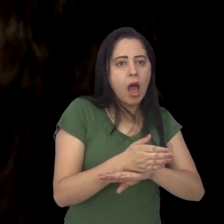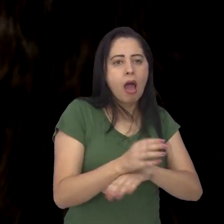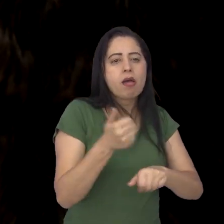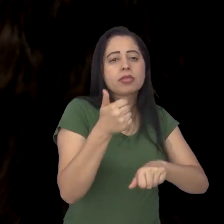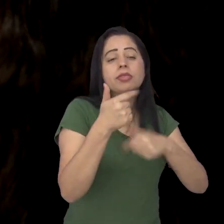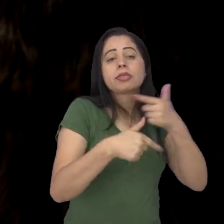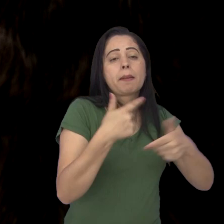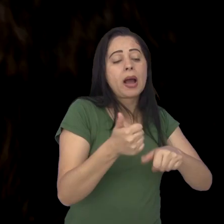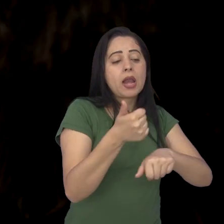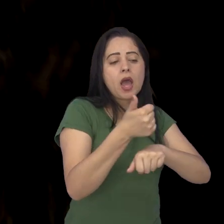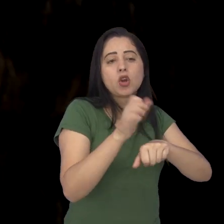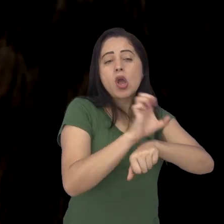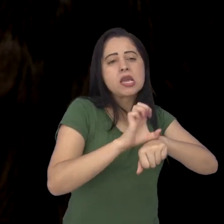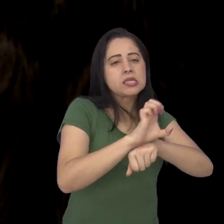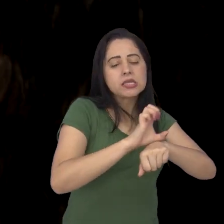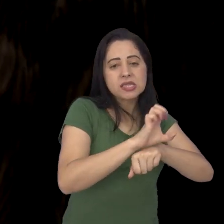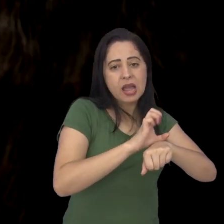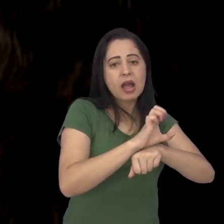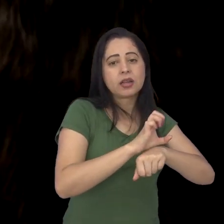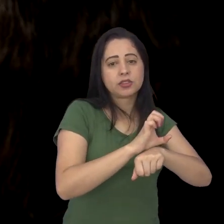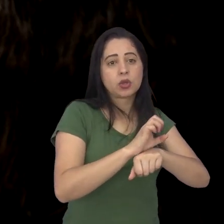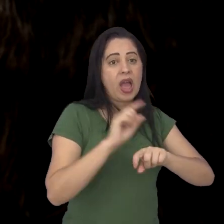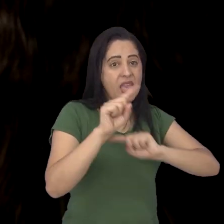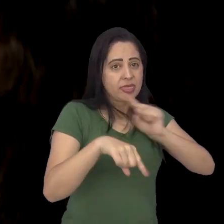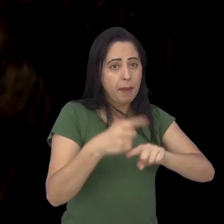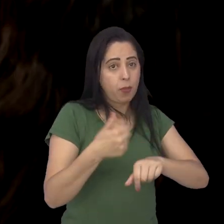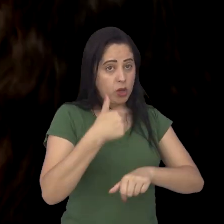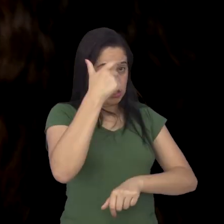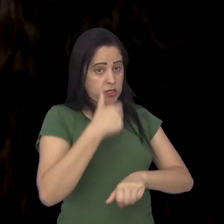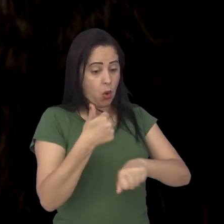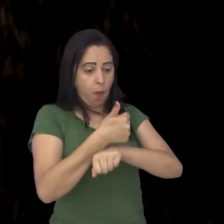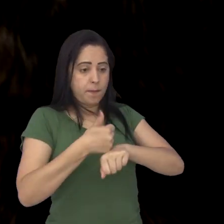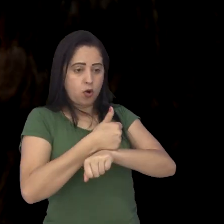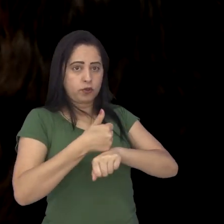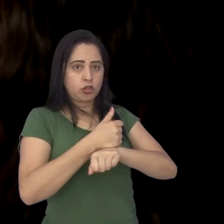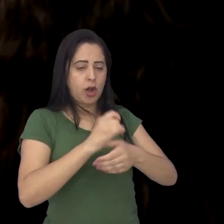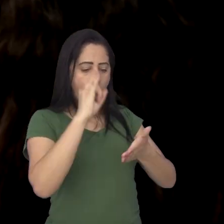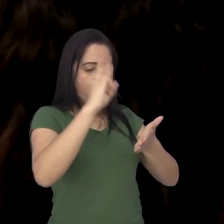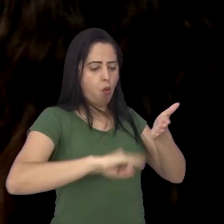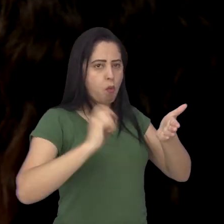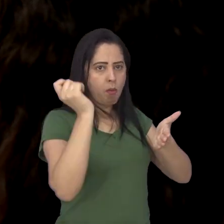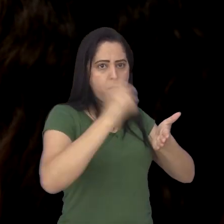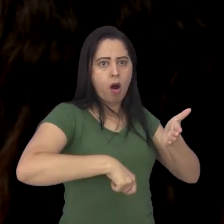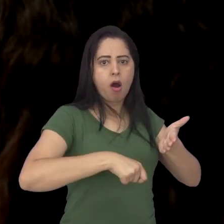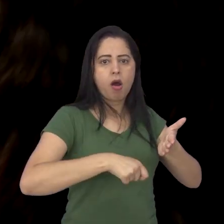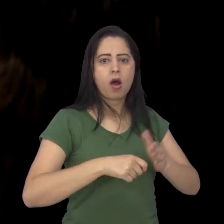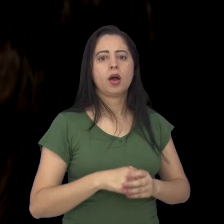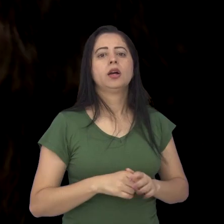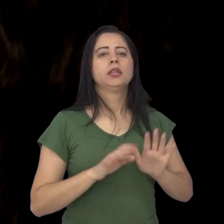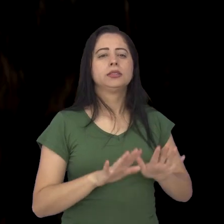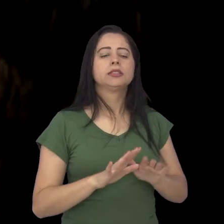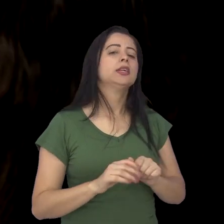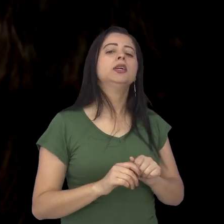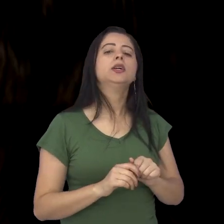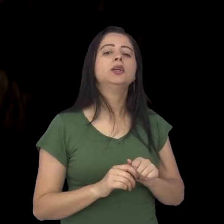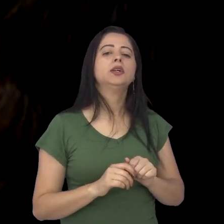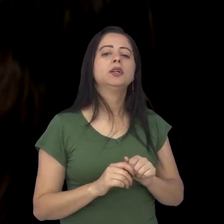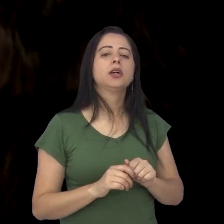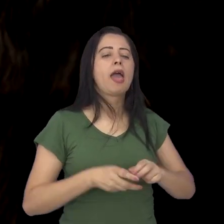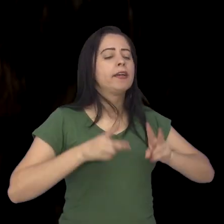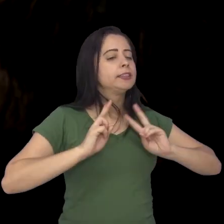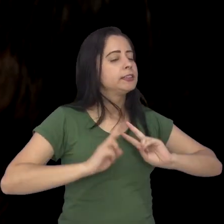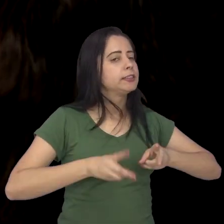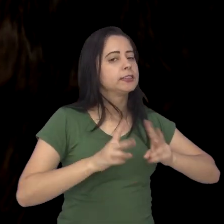profissional, lá foi o primeiro lugar onde eu fui registrada. Cresceu junto, né? Então, tudo que tinha de novo, tanto para eles, era novo para